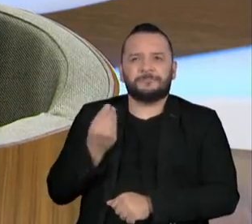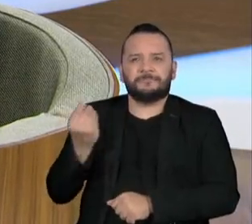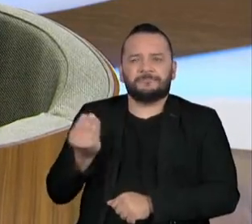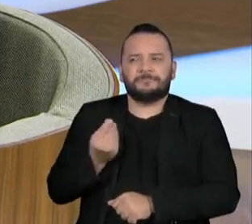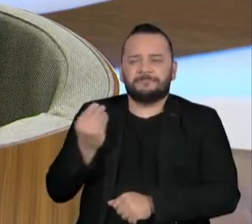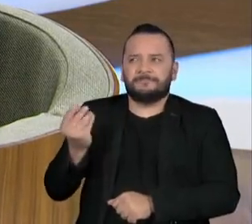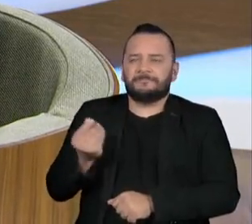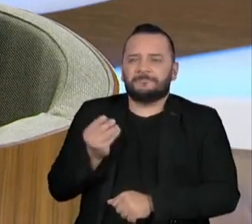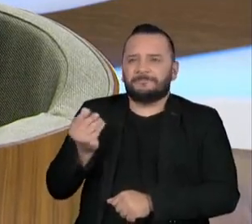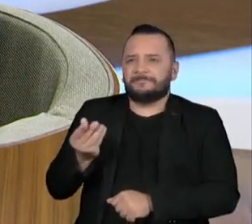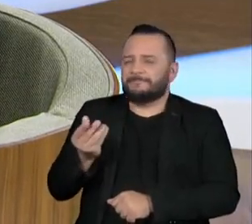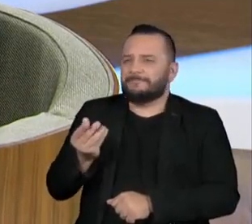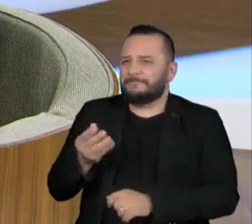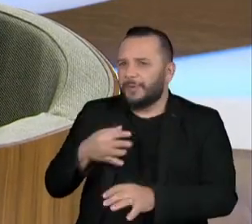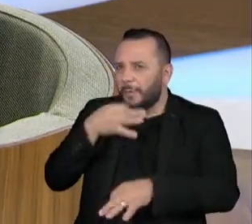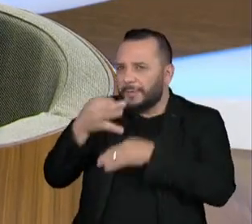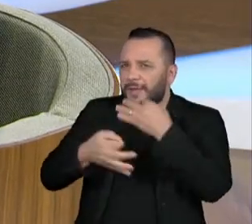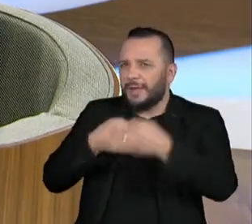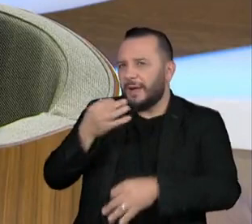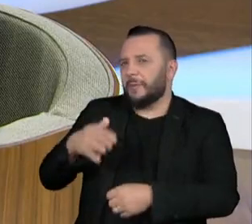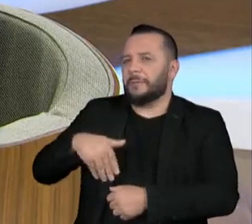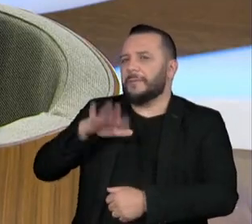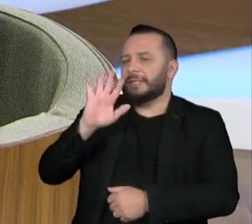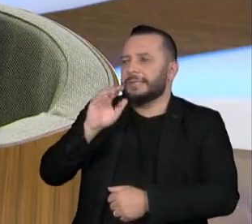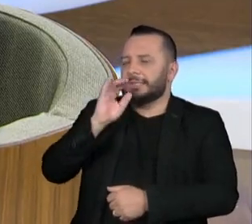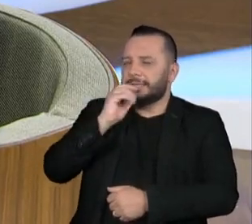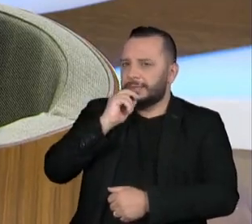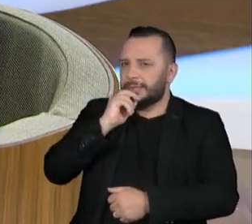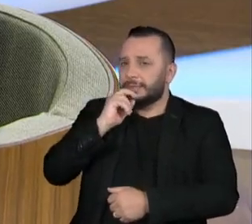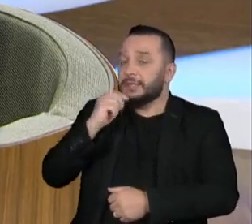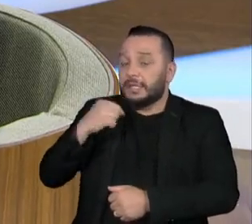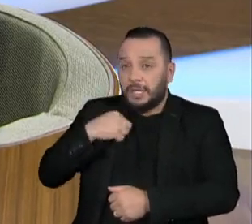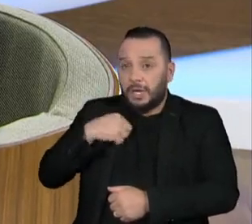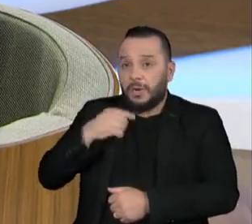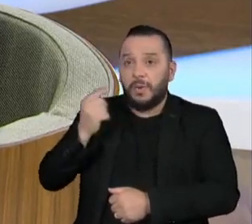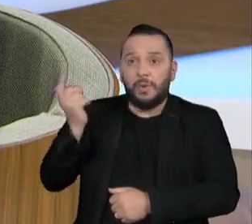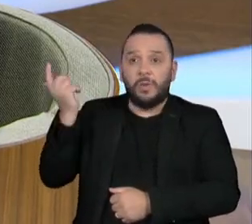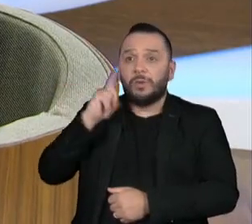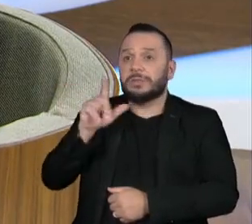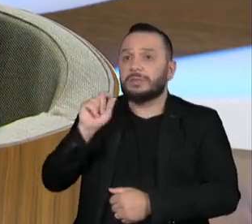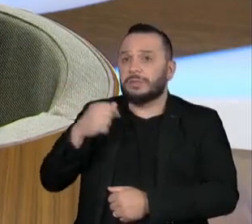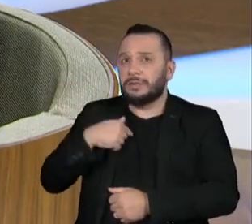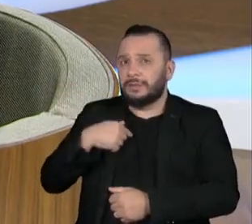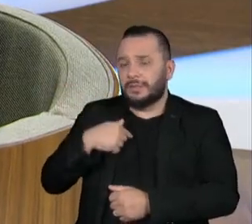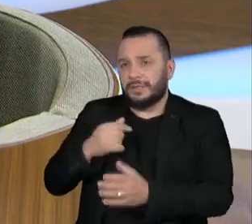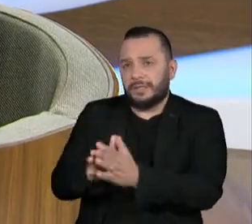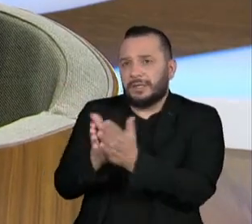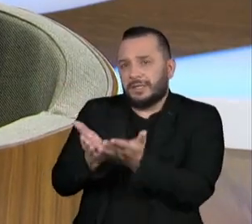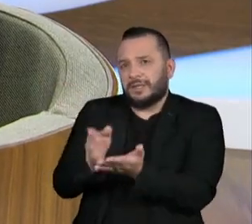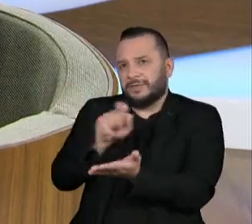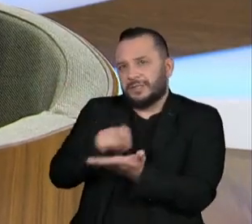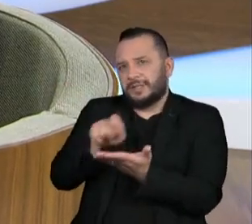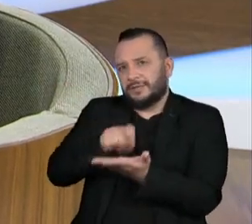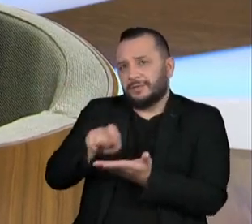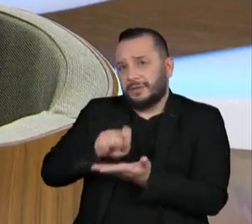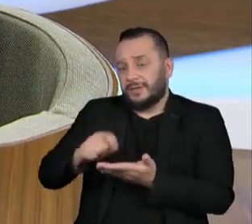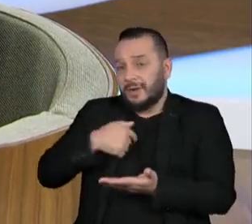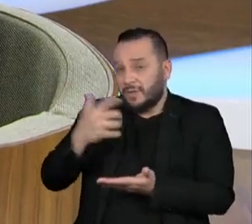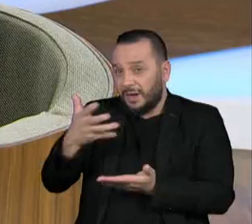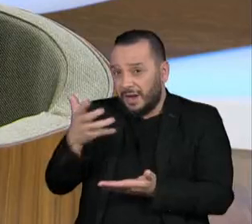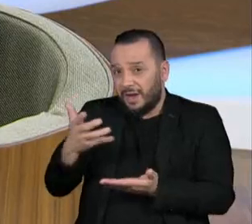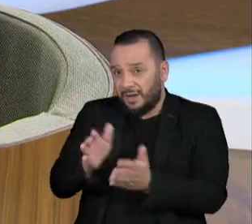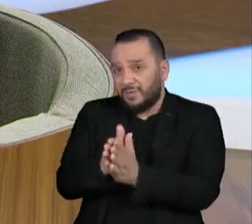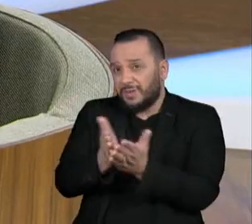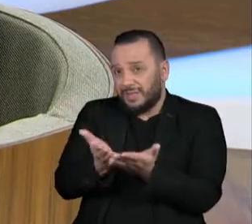só consigo... Eu há uns tempos dizia que eu só consigo escrever um livro, eu só quero escrever um